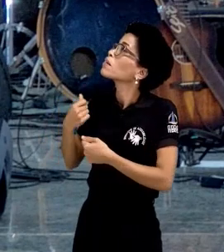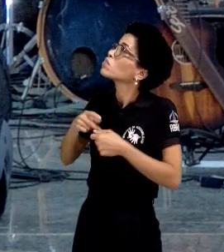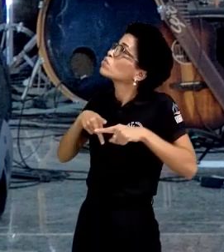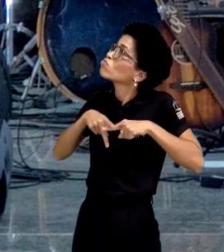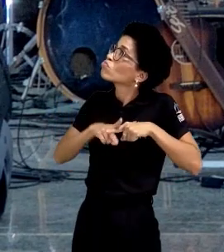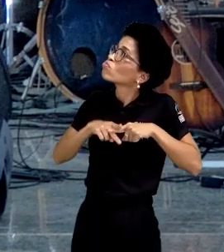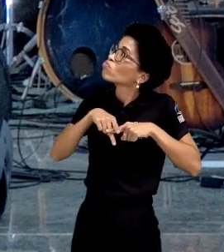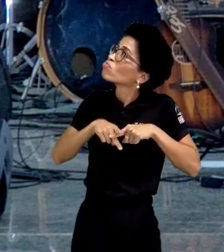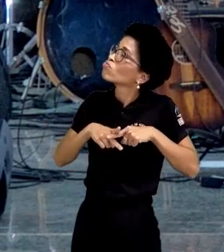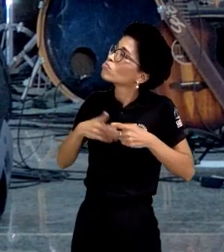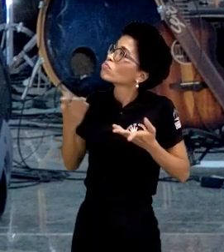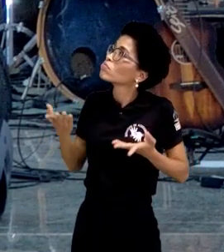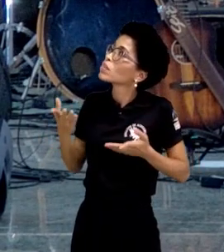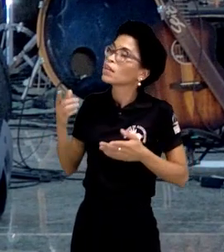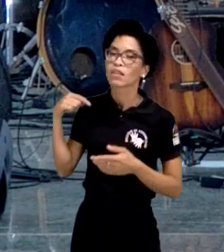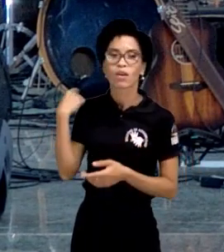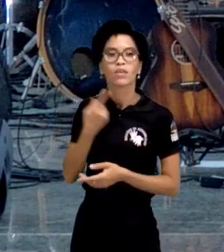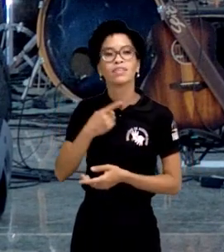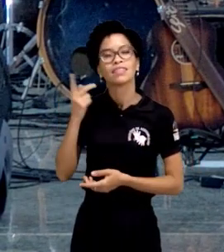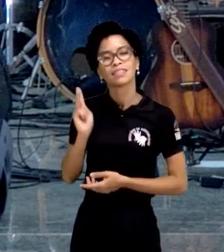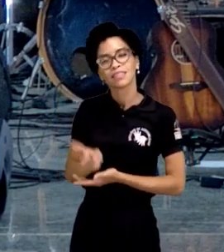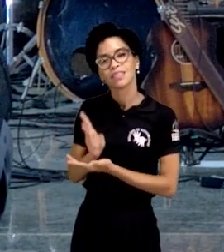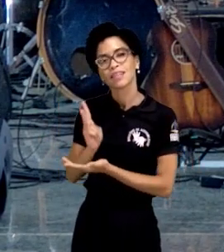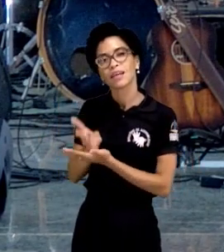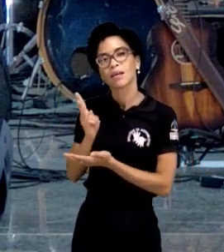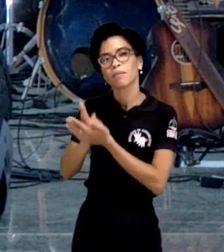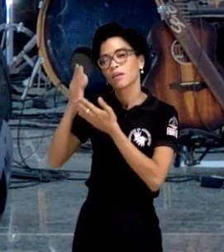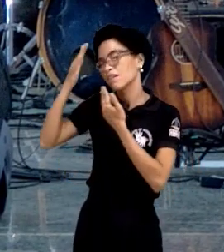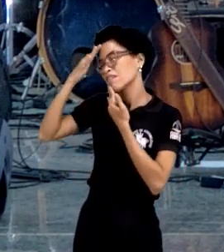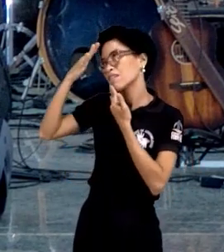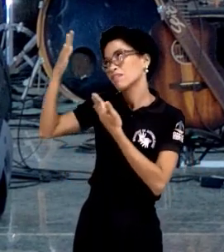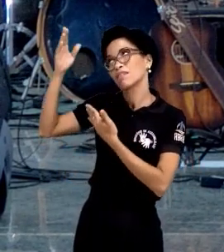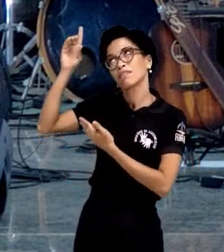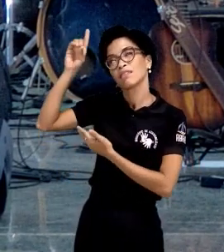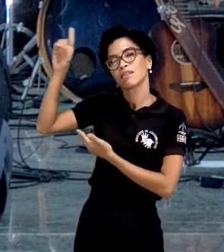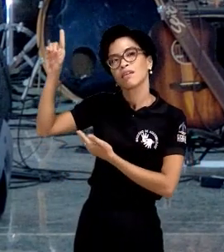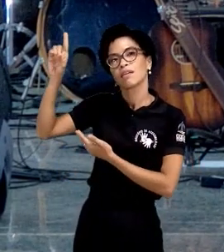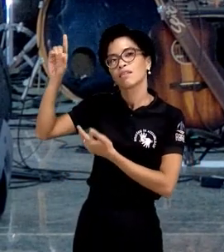e glorificar o seu nome. Amém? Baixe sua cabeça, vamos fazer mais uma oração.